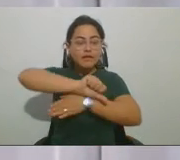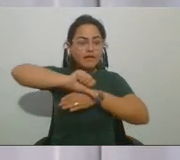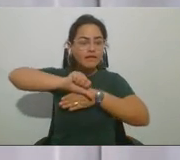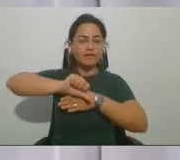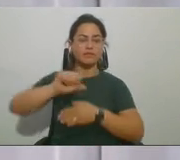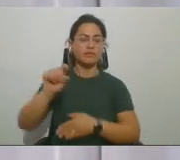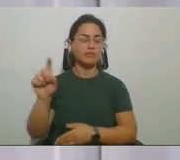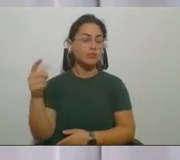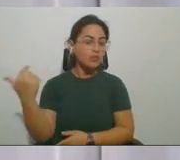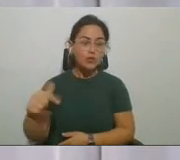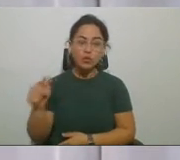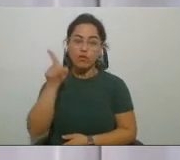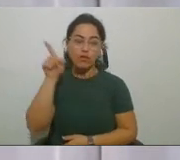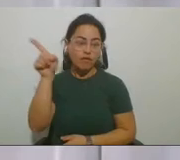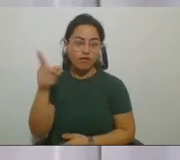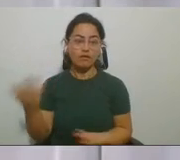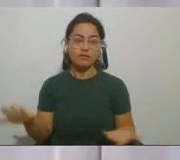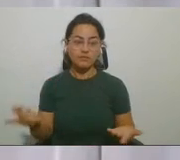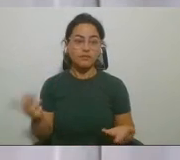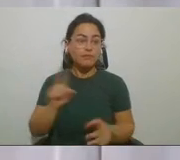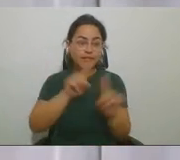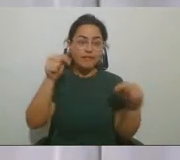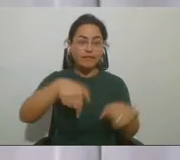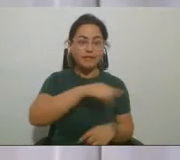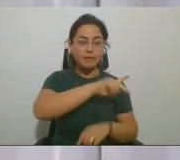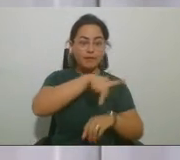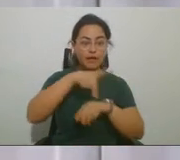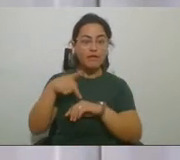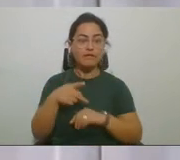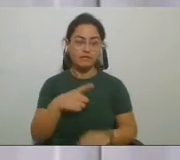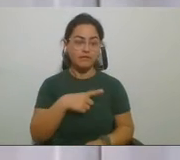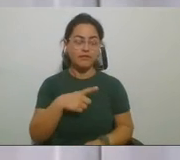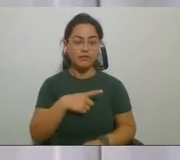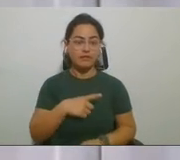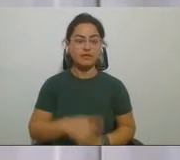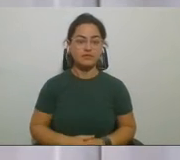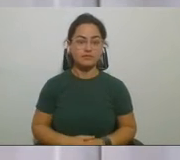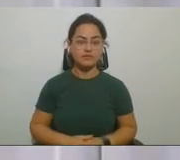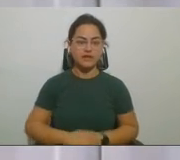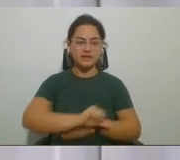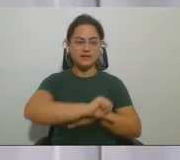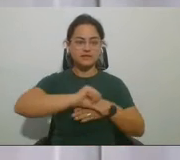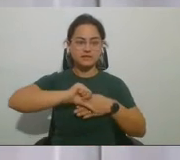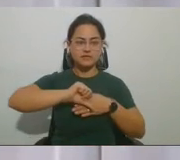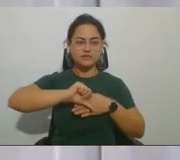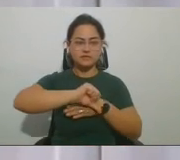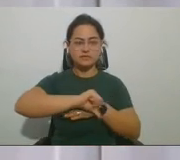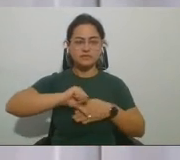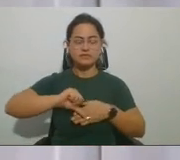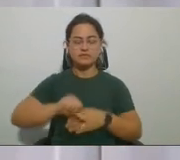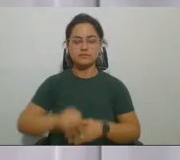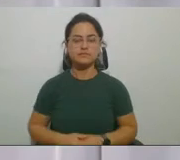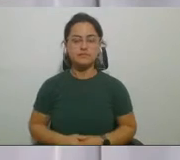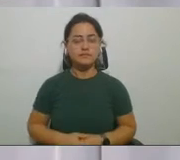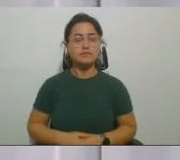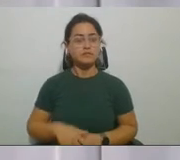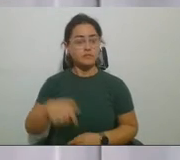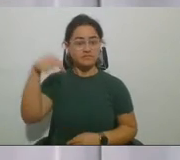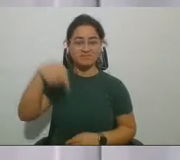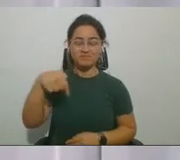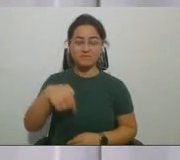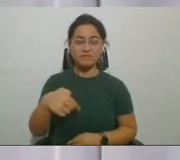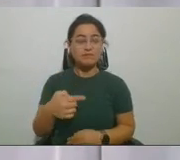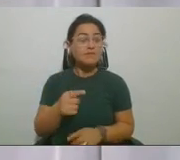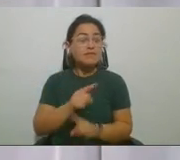isto é algo considerado por nós como direito